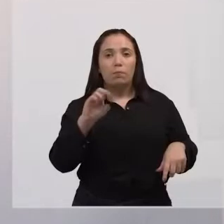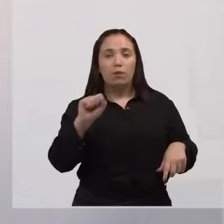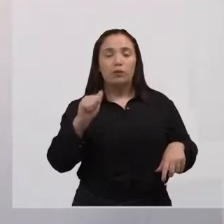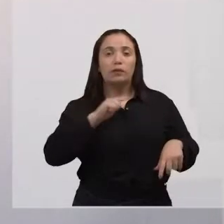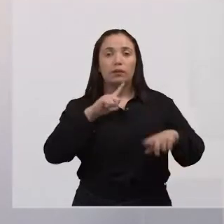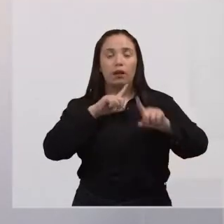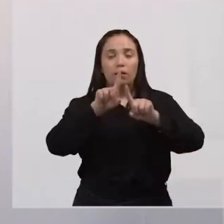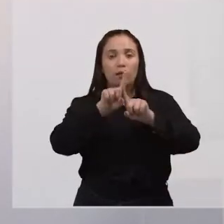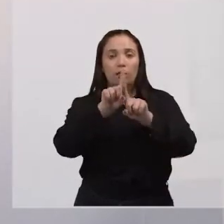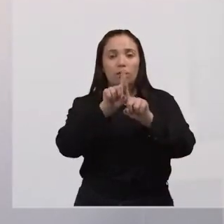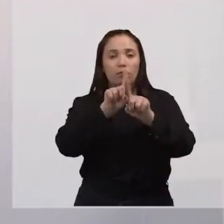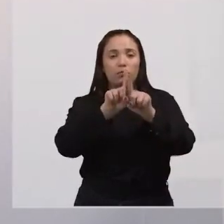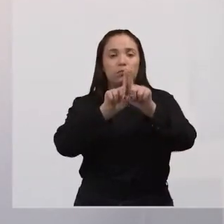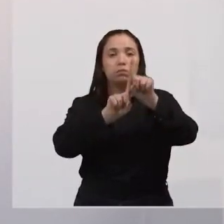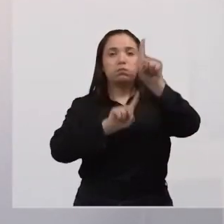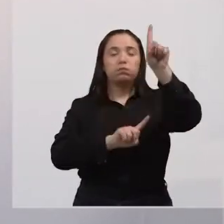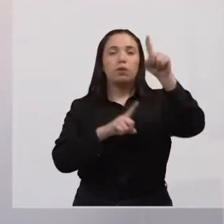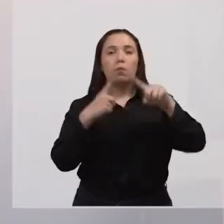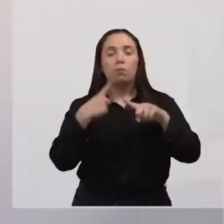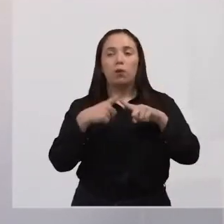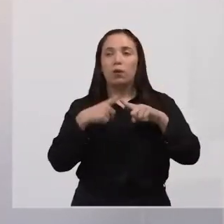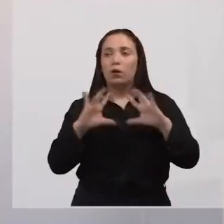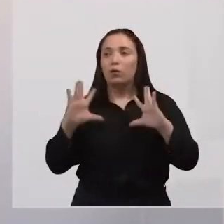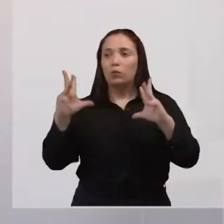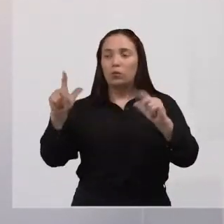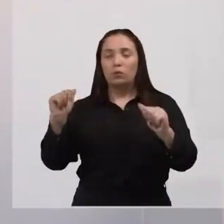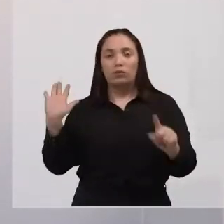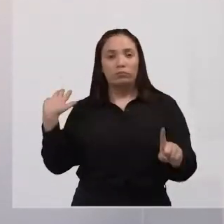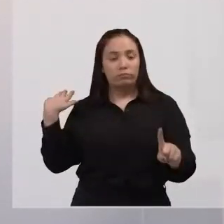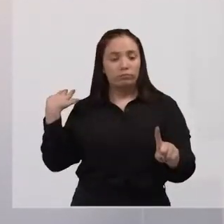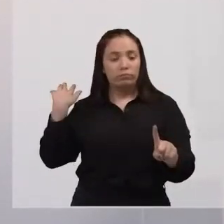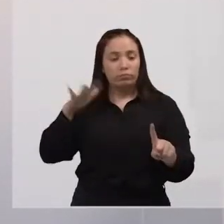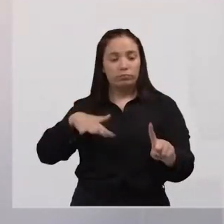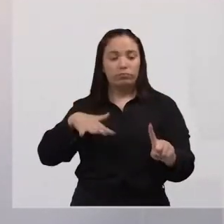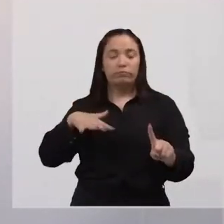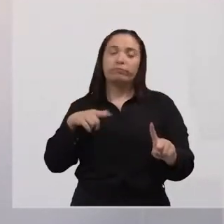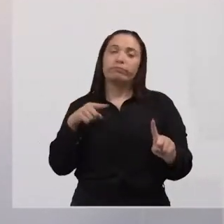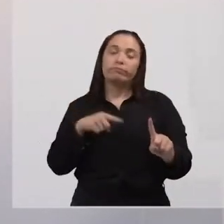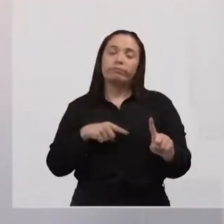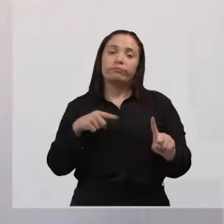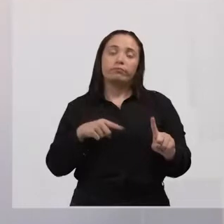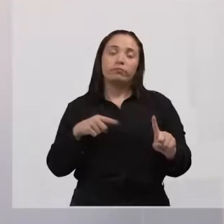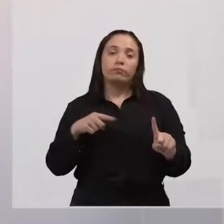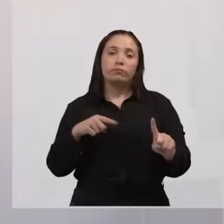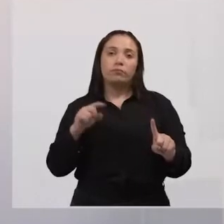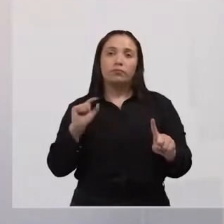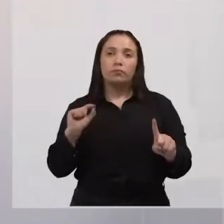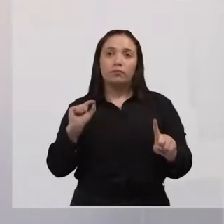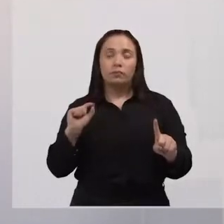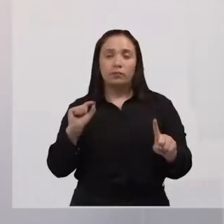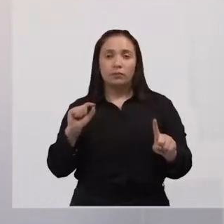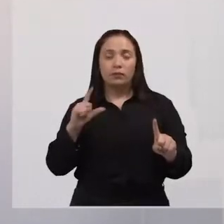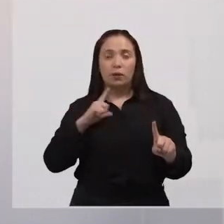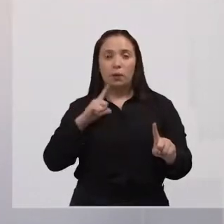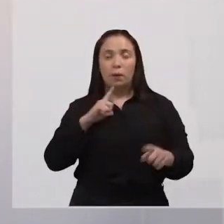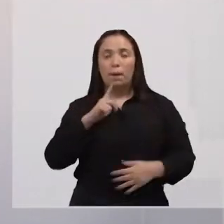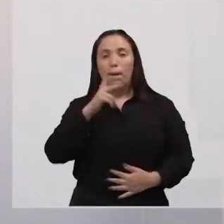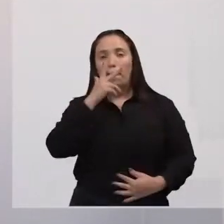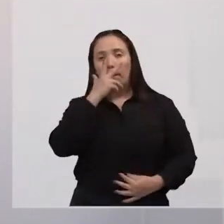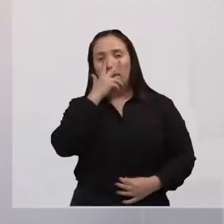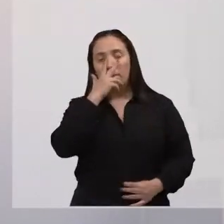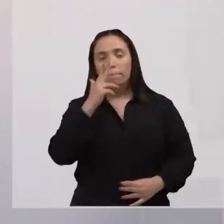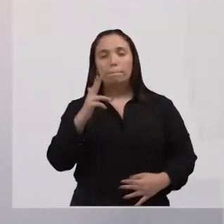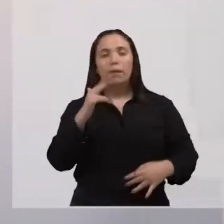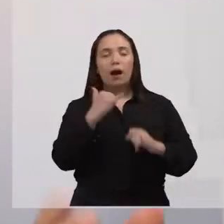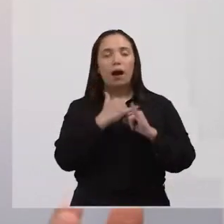compreensão do homem simples ou do membro da classe média tradicional, é um cara que tem similaridade com a figura do juiz